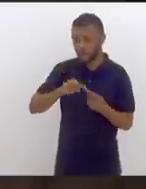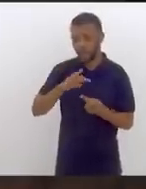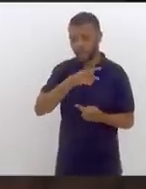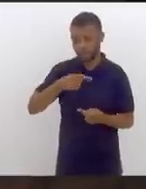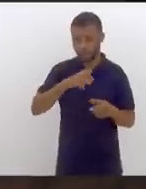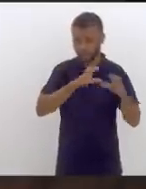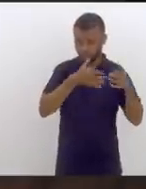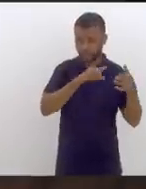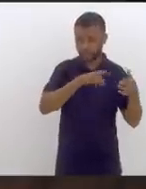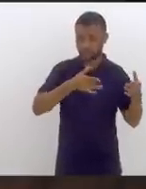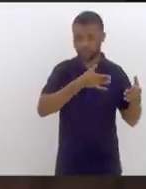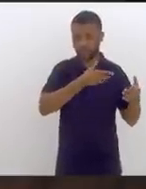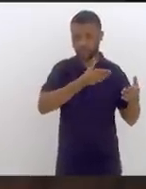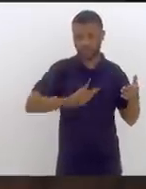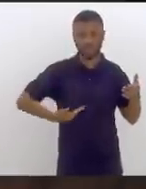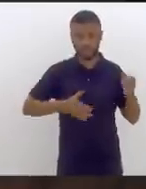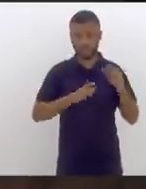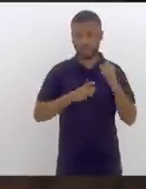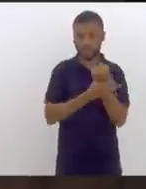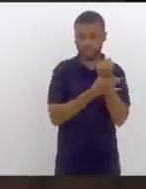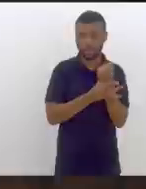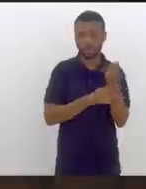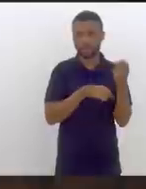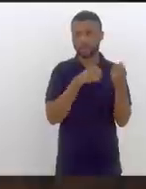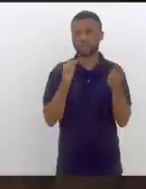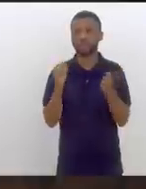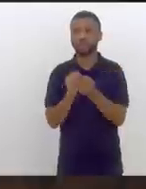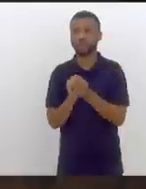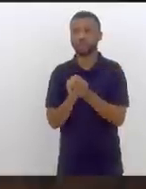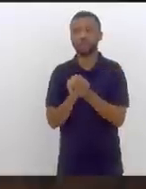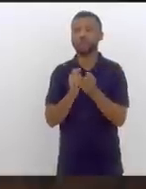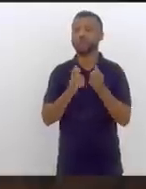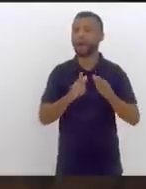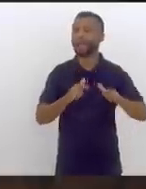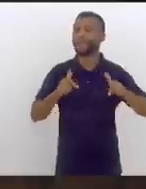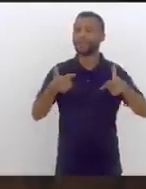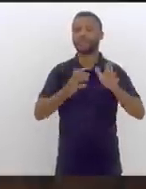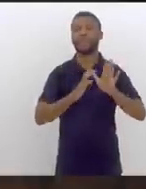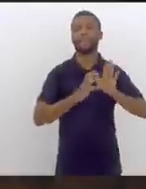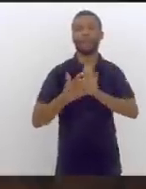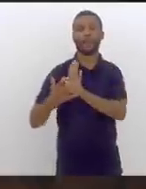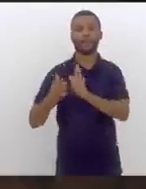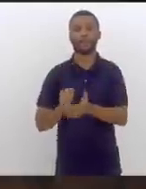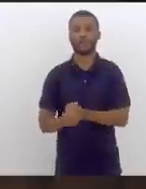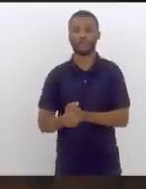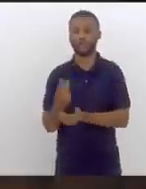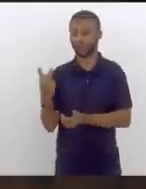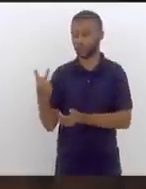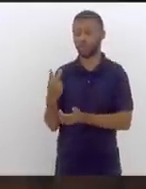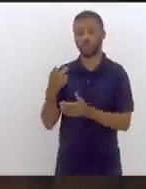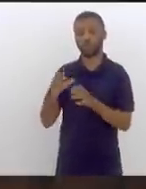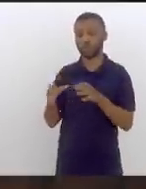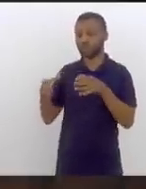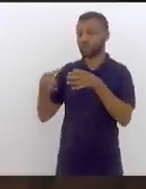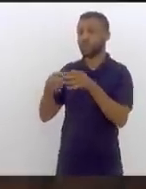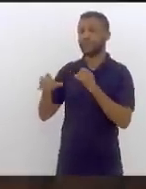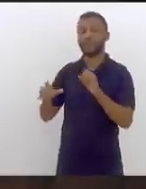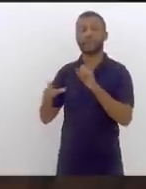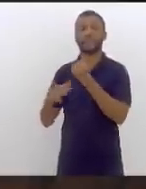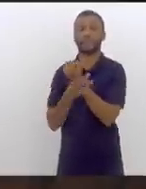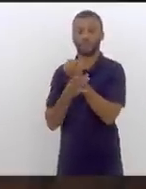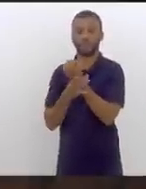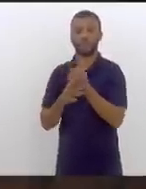Comissão e junto da frente parlamentar e nós dois somos da comissão de segurança